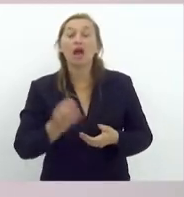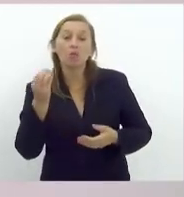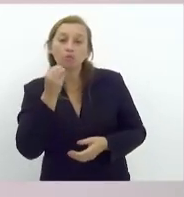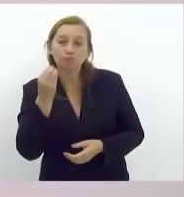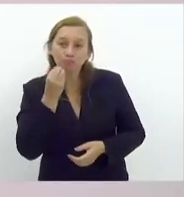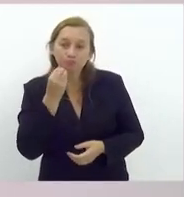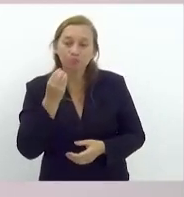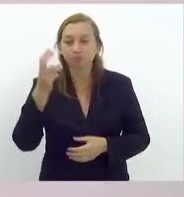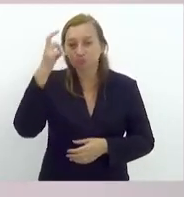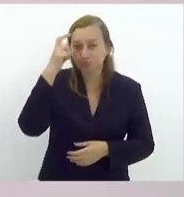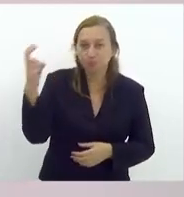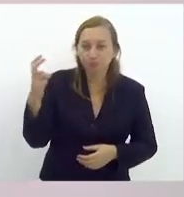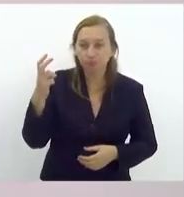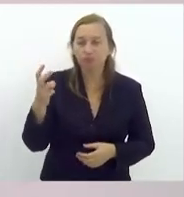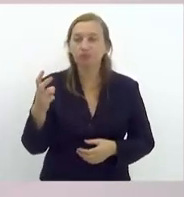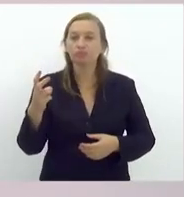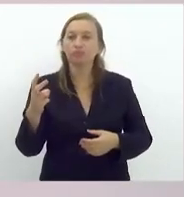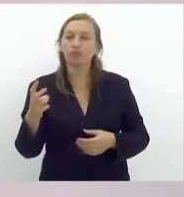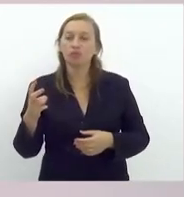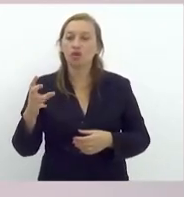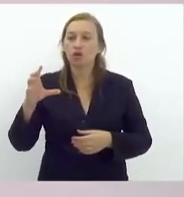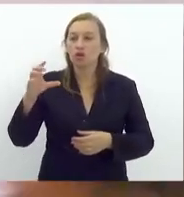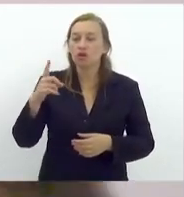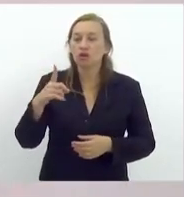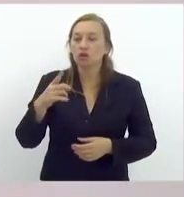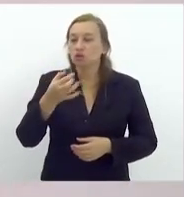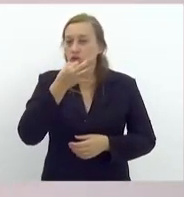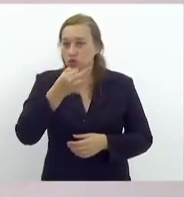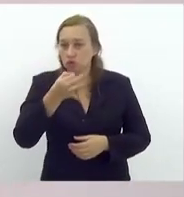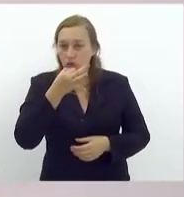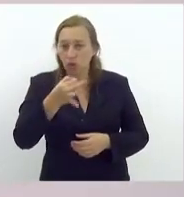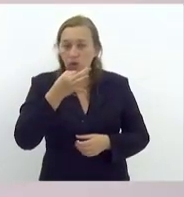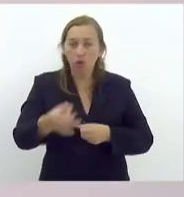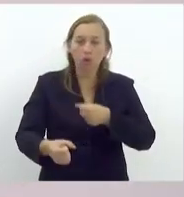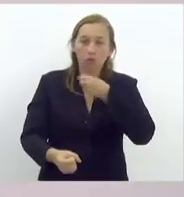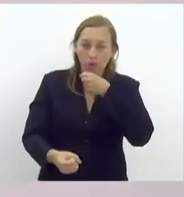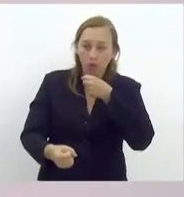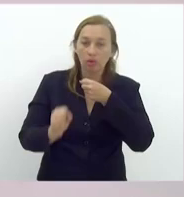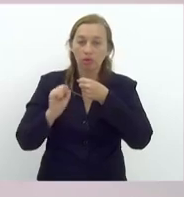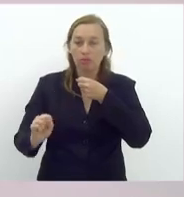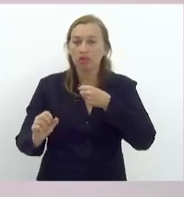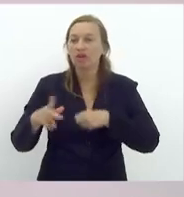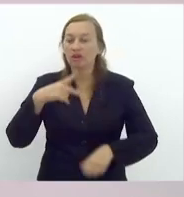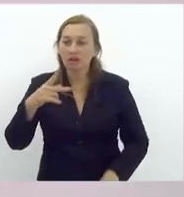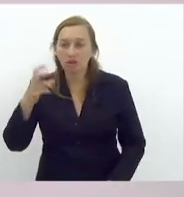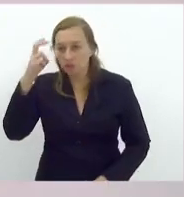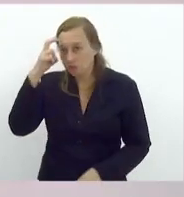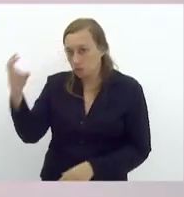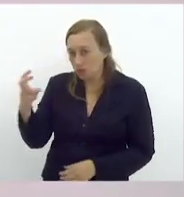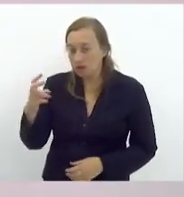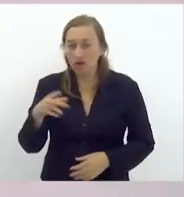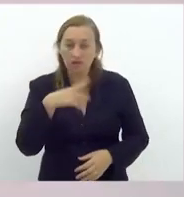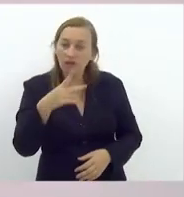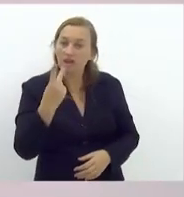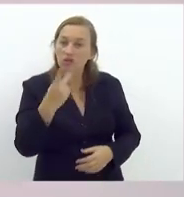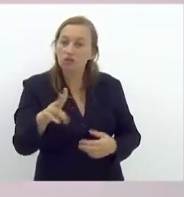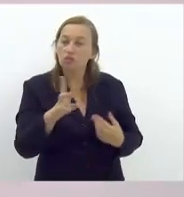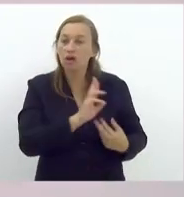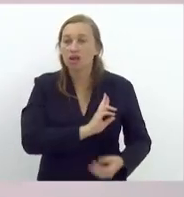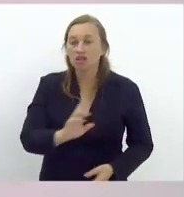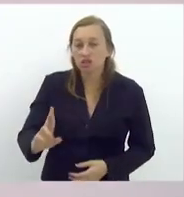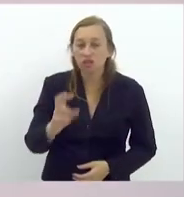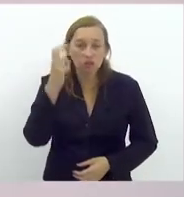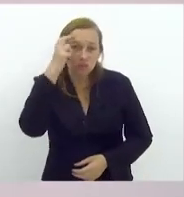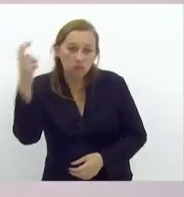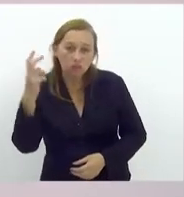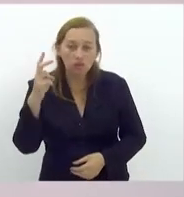oportunidade de ter cultura e um equipamento de som um microfone para poder se manifestar culturalmente falando falar sobre a sua religião a sua cultura